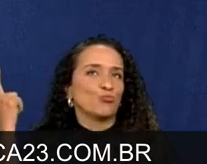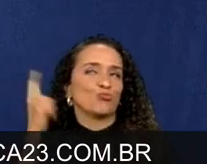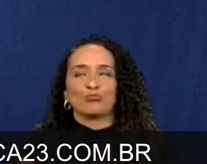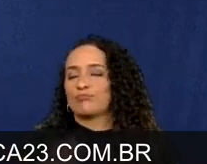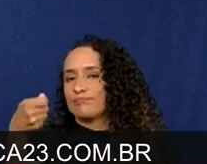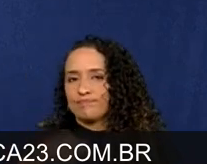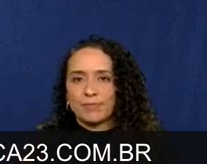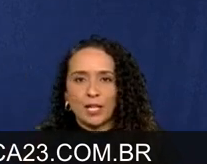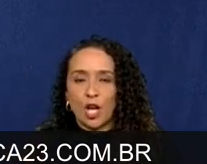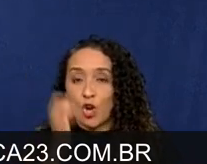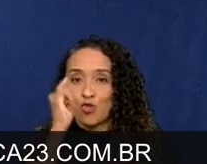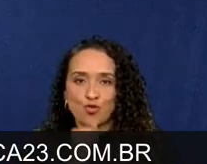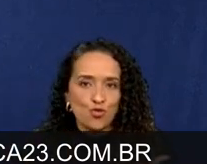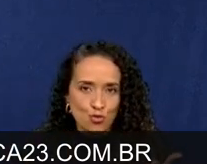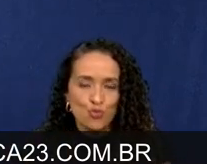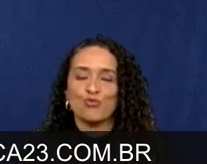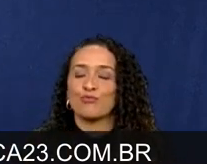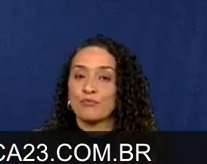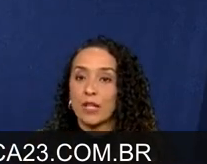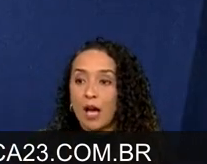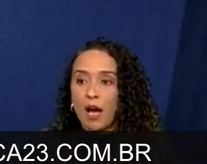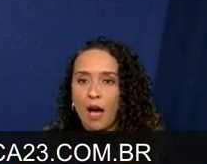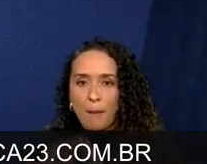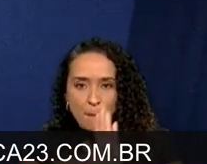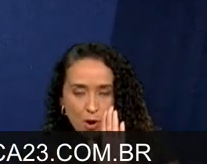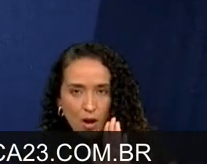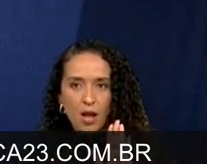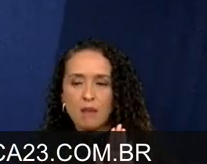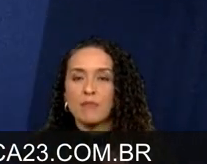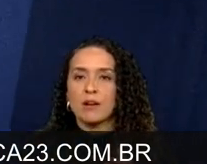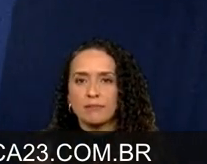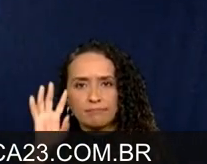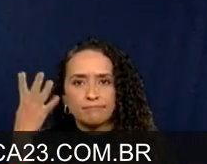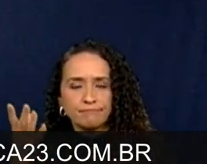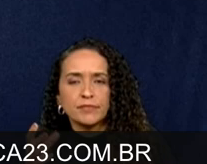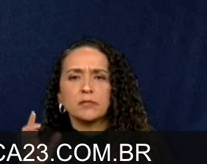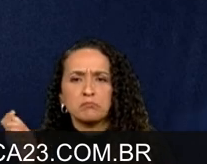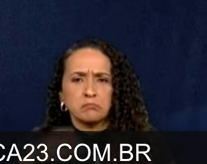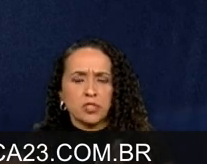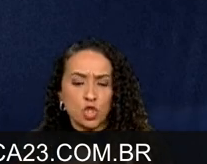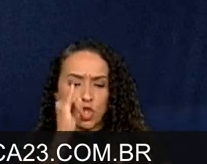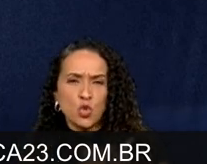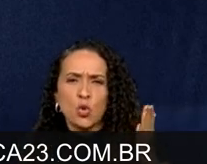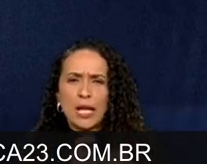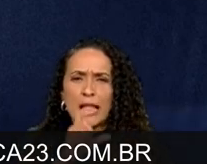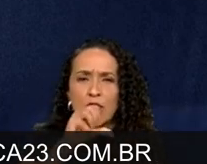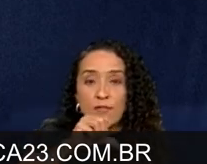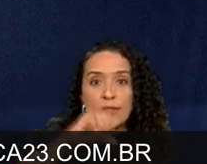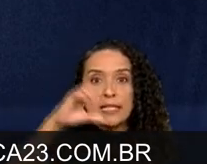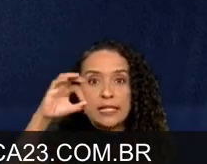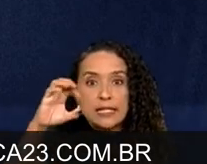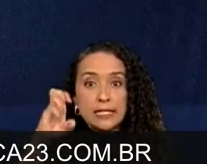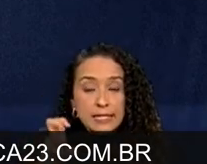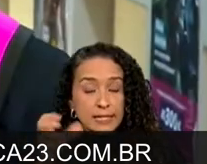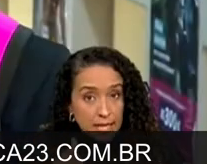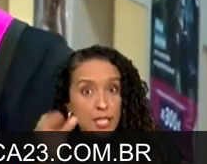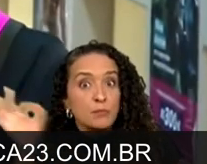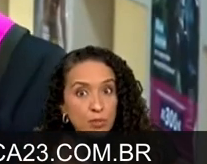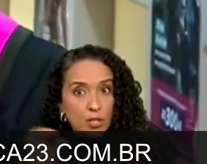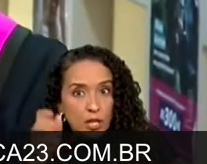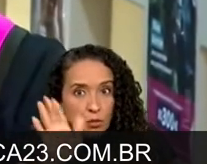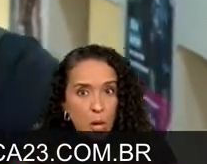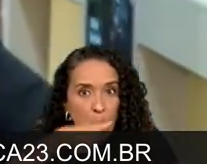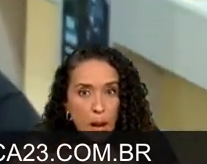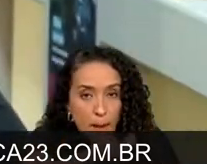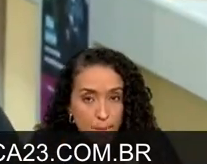conta de pagar os juros. No Desenrola, é possível obter descontos de até 96% nas multas. Às vezes a